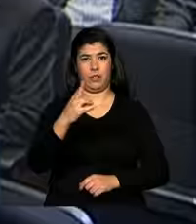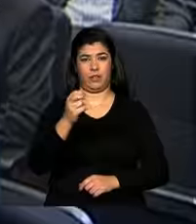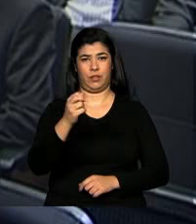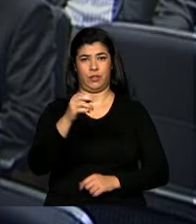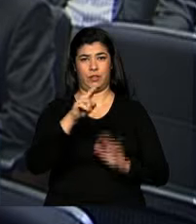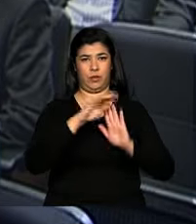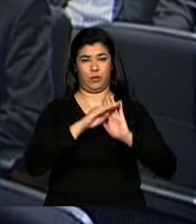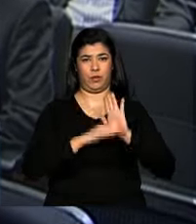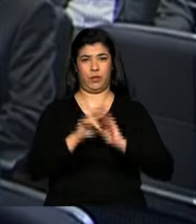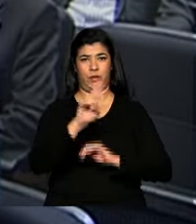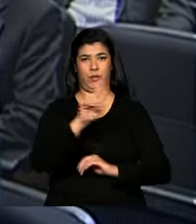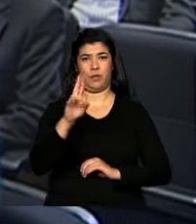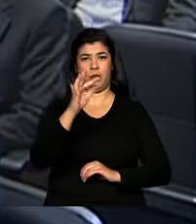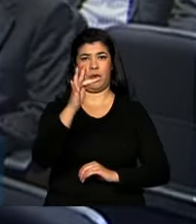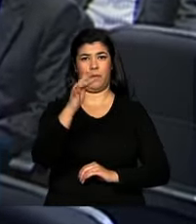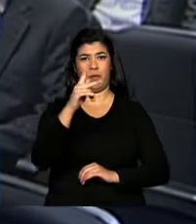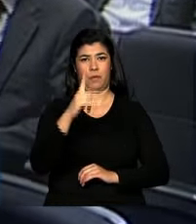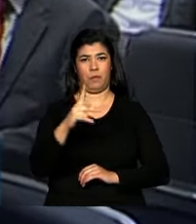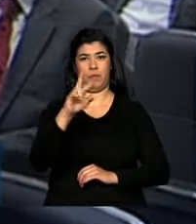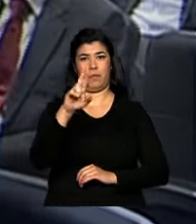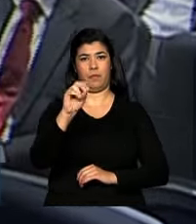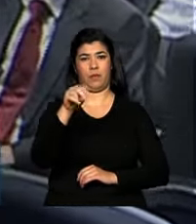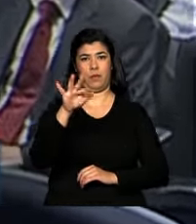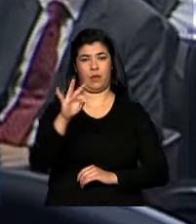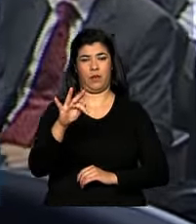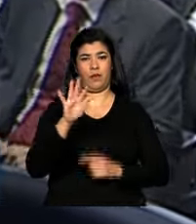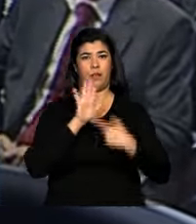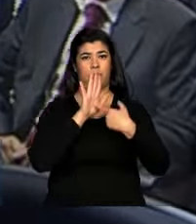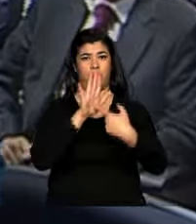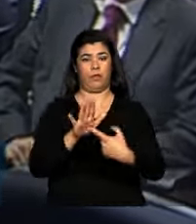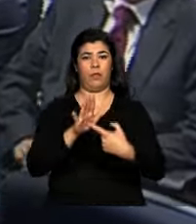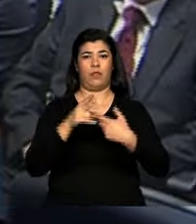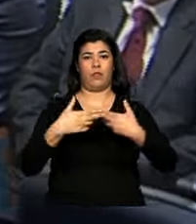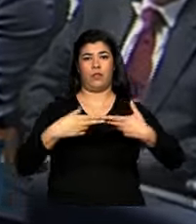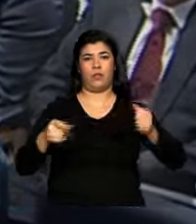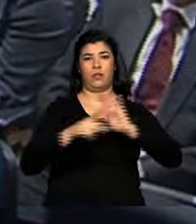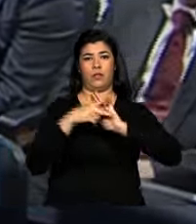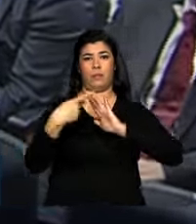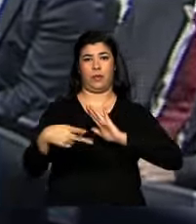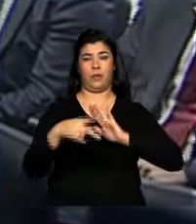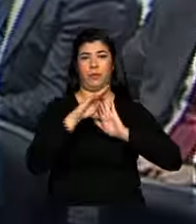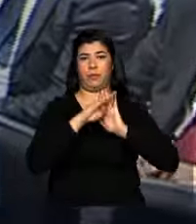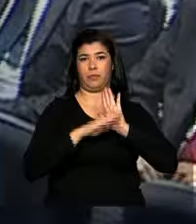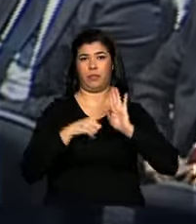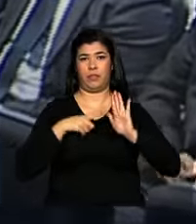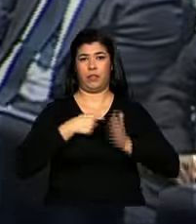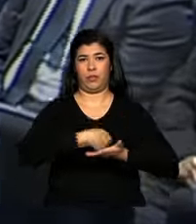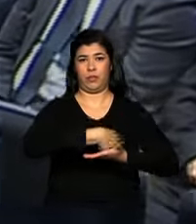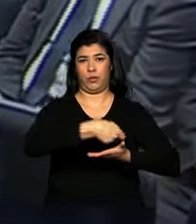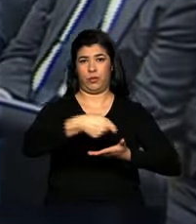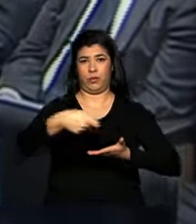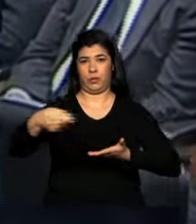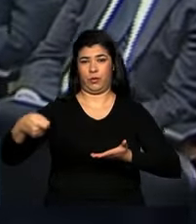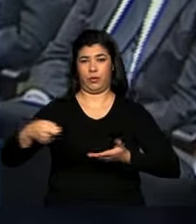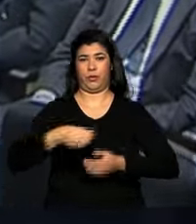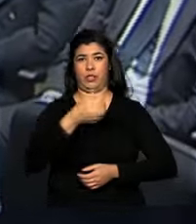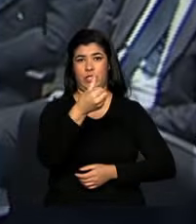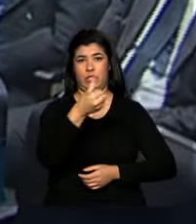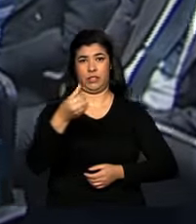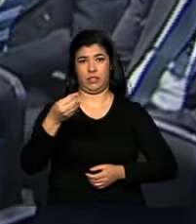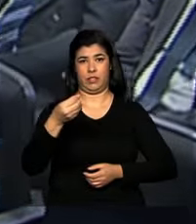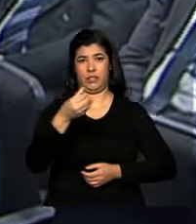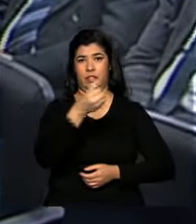forma ilustrada a importância e as principais características do programa. Serão distribuídos 600 mil exemplares aos